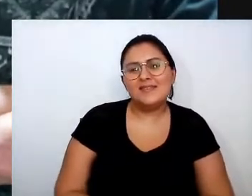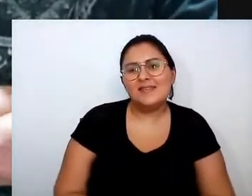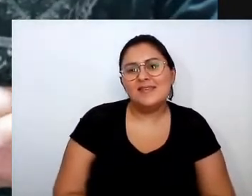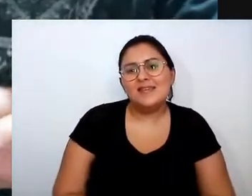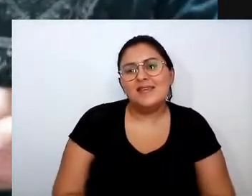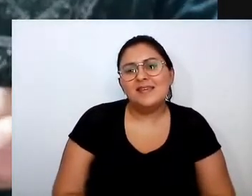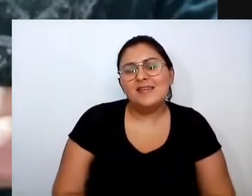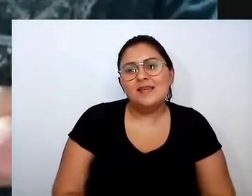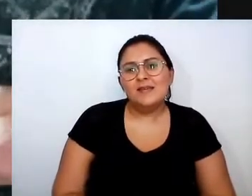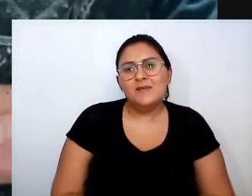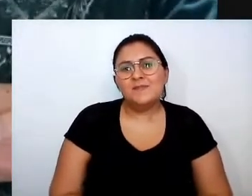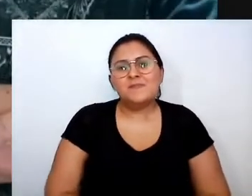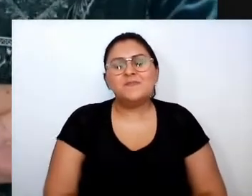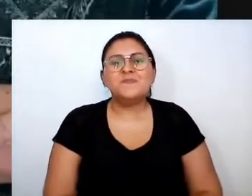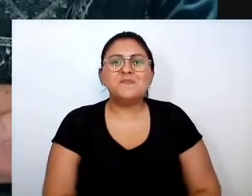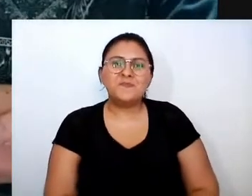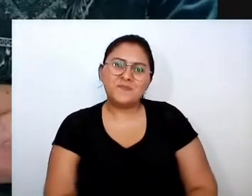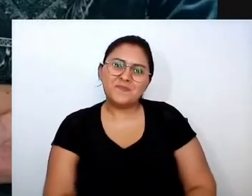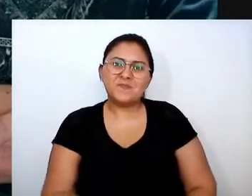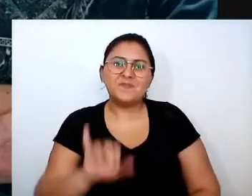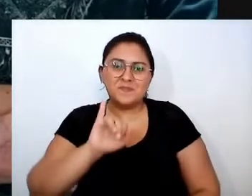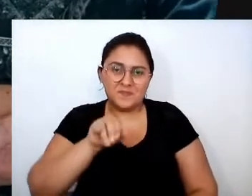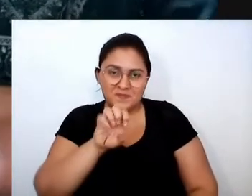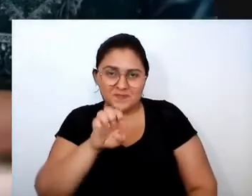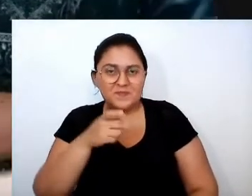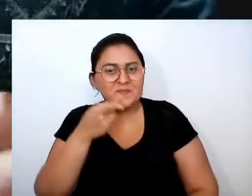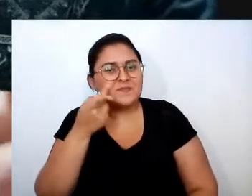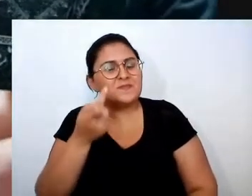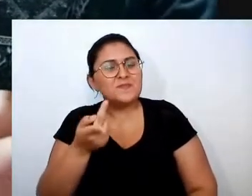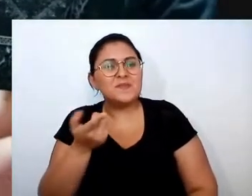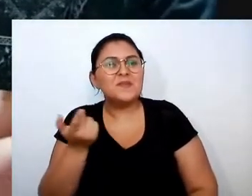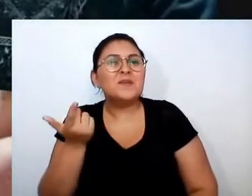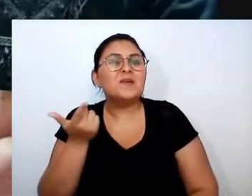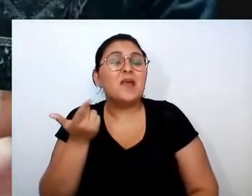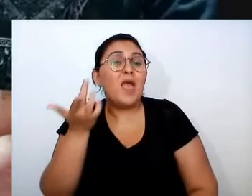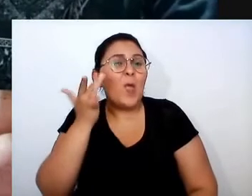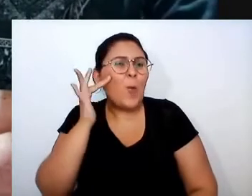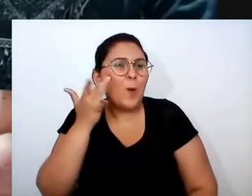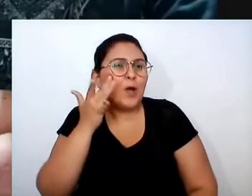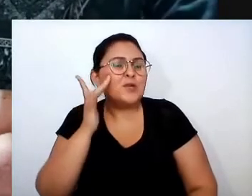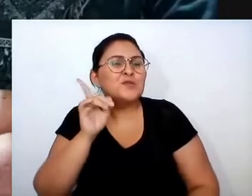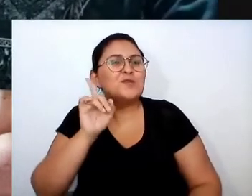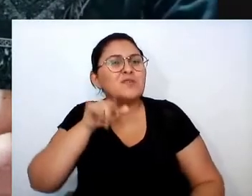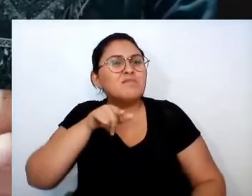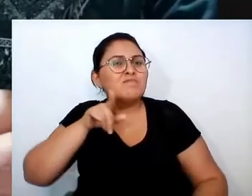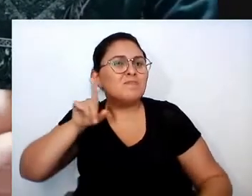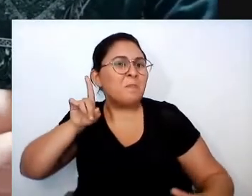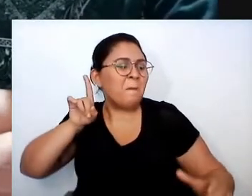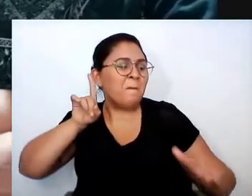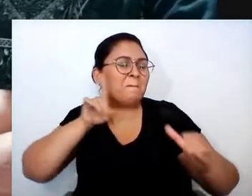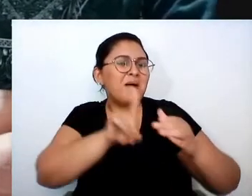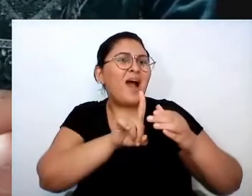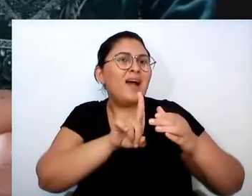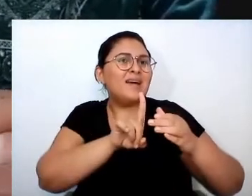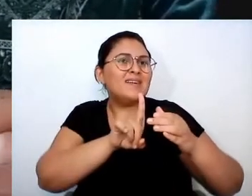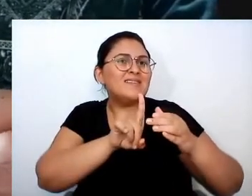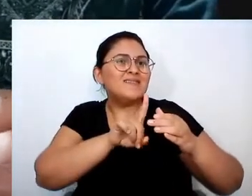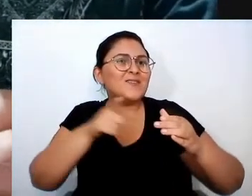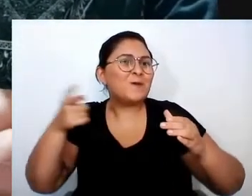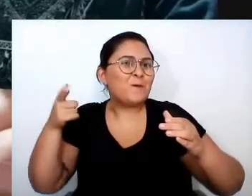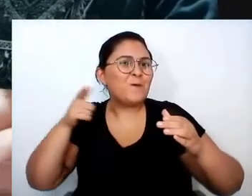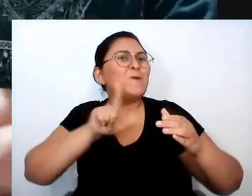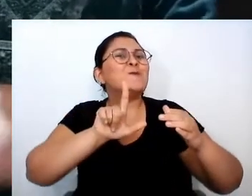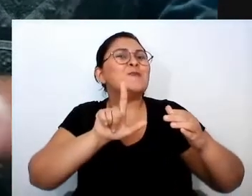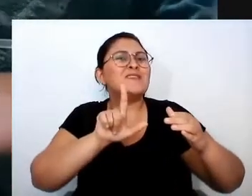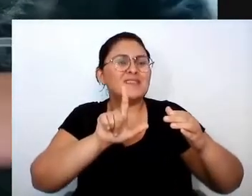Acho que É, a conquista de espaço, né, a gente vai conquistando cada vez mais pessoas, né? Porque tem muita gente